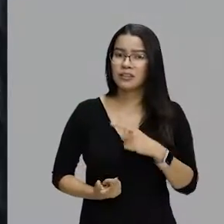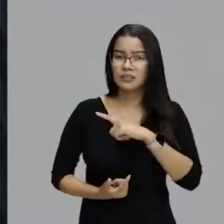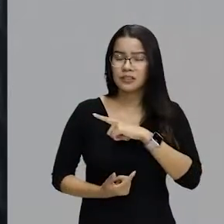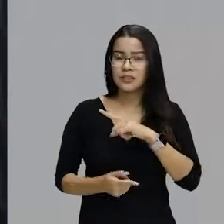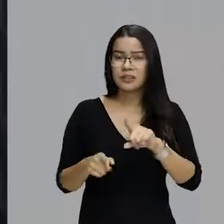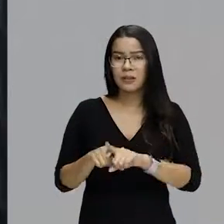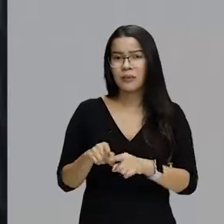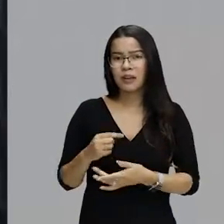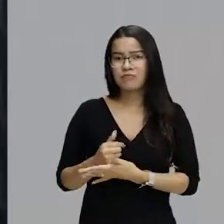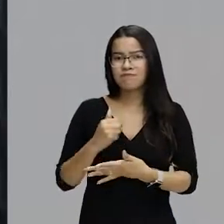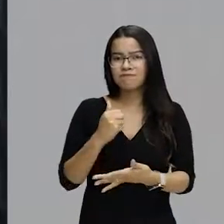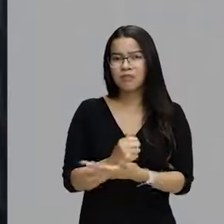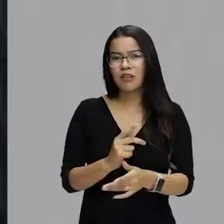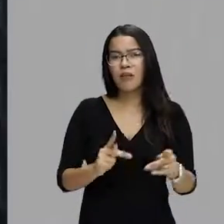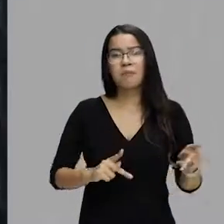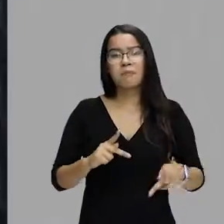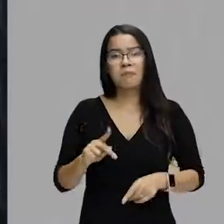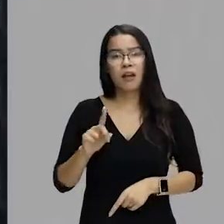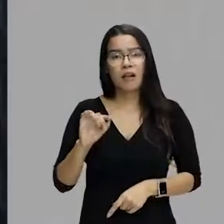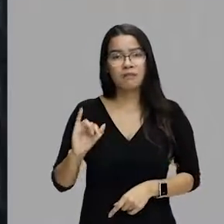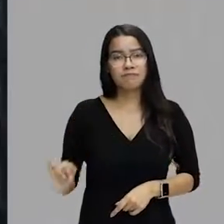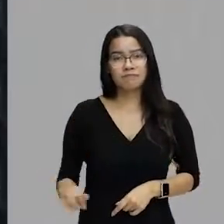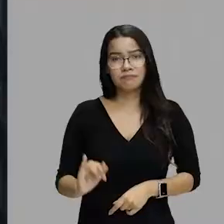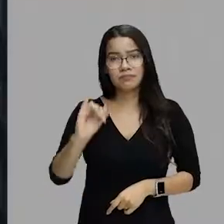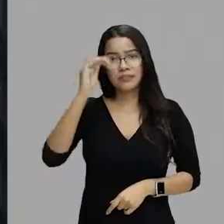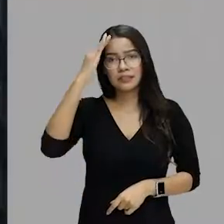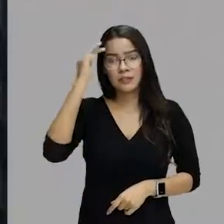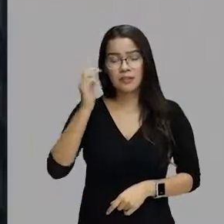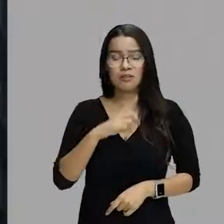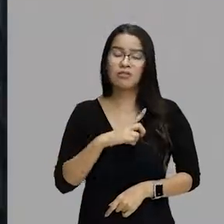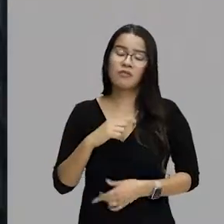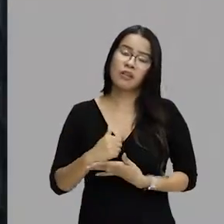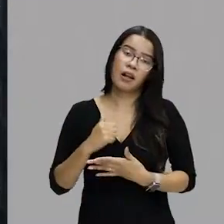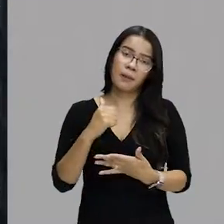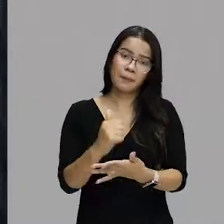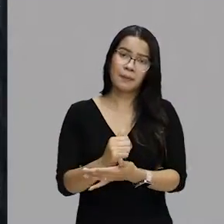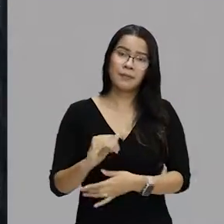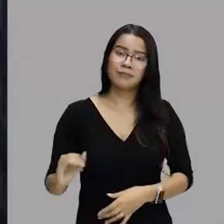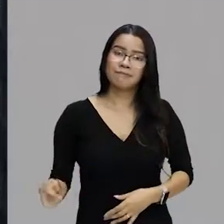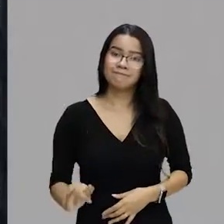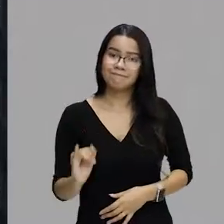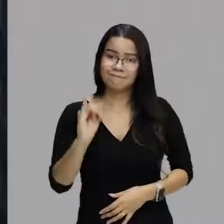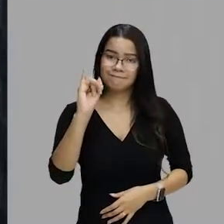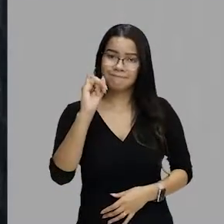apoio popular. É importante observar que eles tiveram apoio popular.